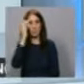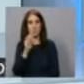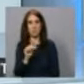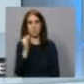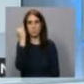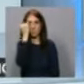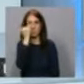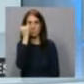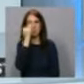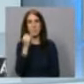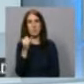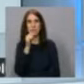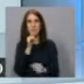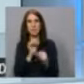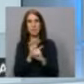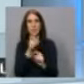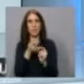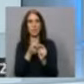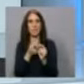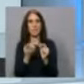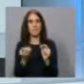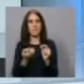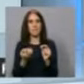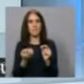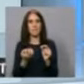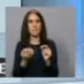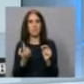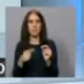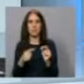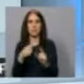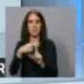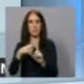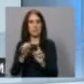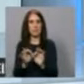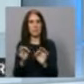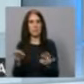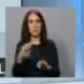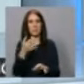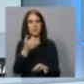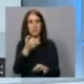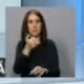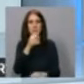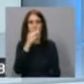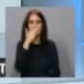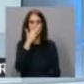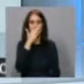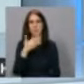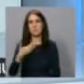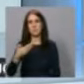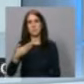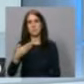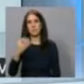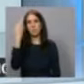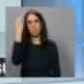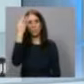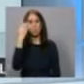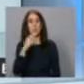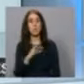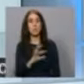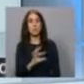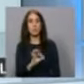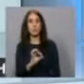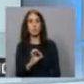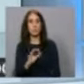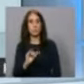Bragança, e no litoral, também desta ordem de grandeza, com 15 em Viana do Castelo, 17 no Porto e 18